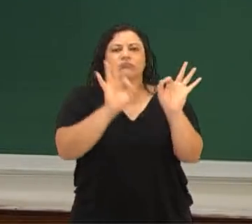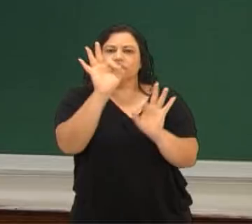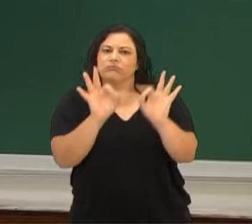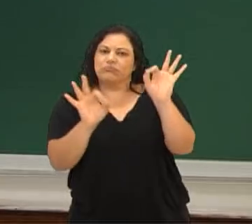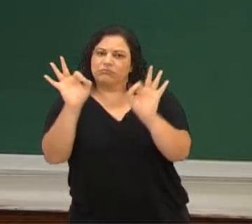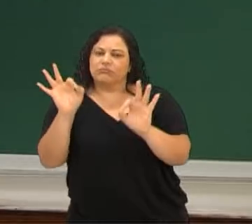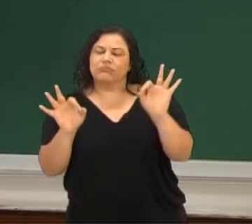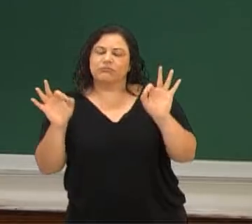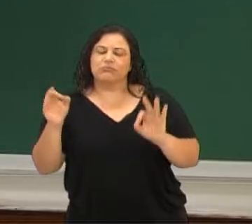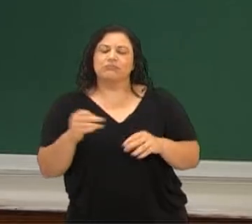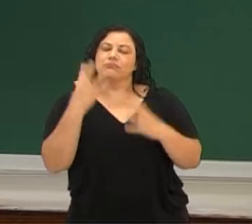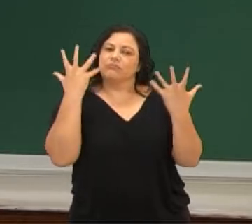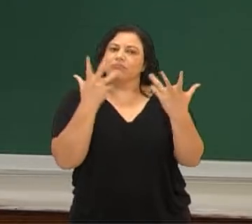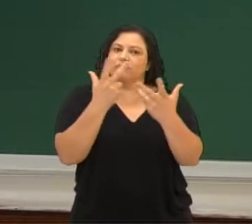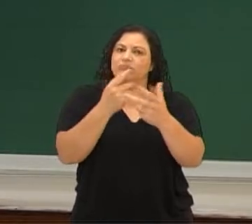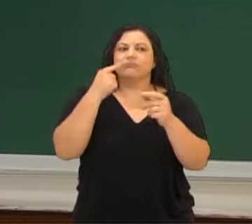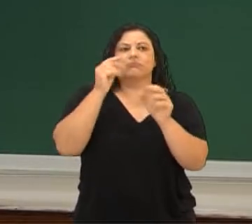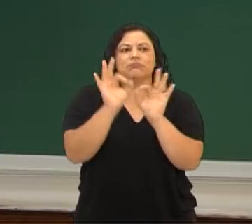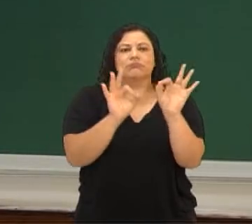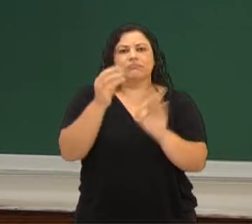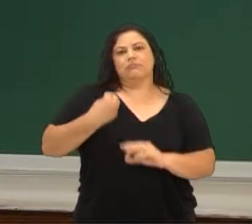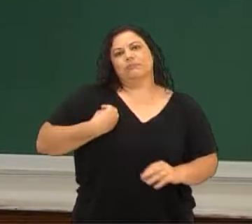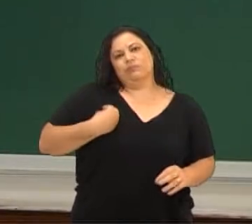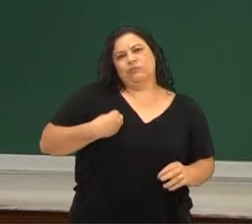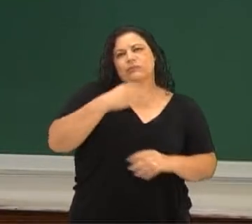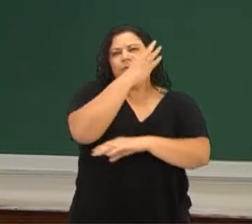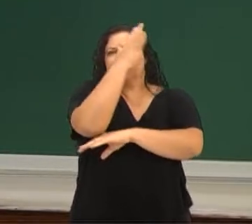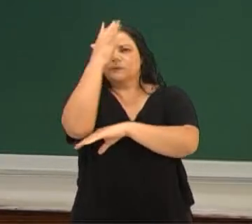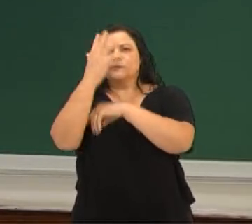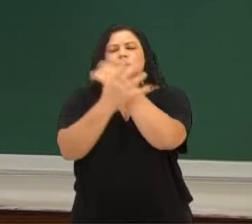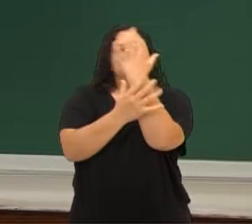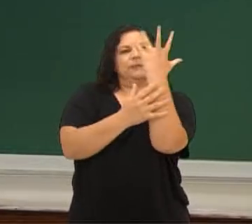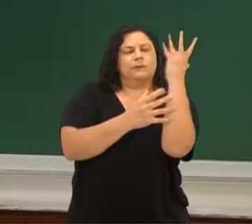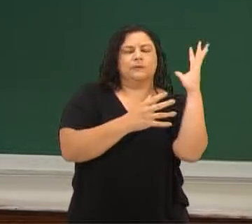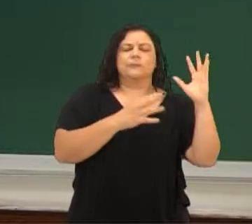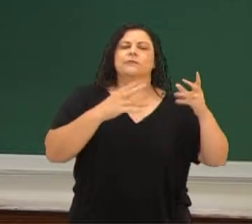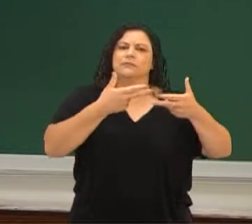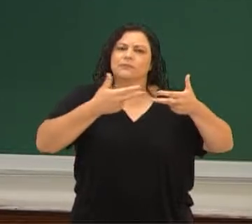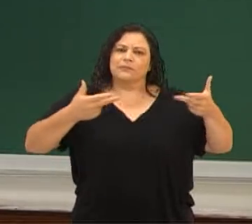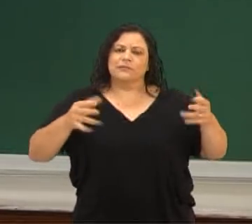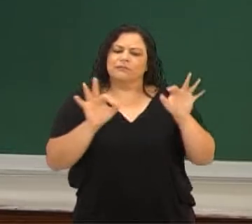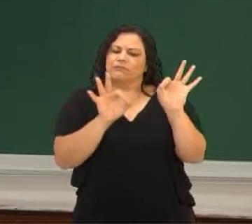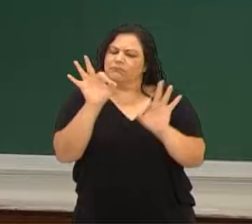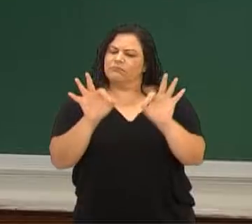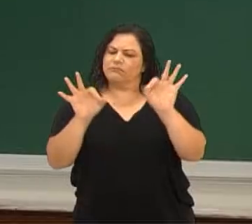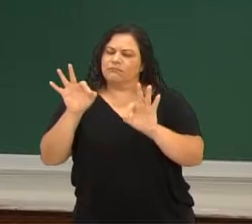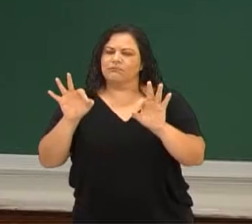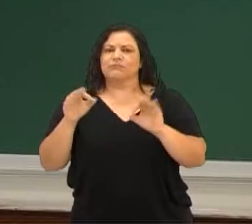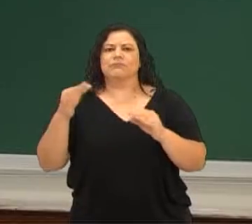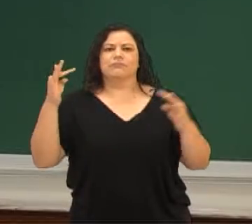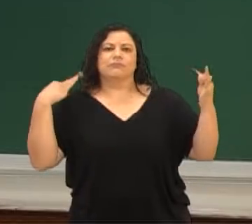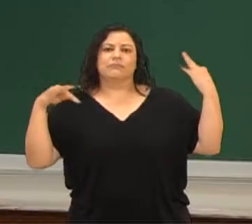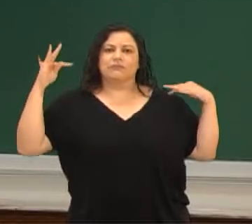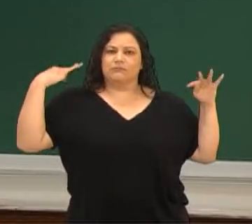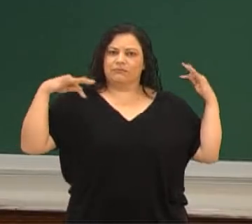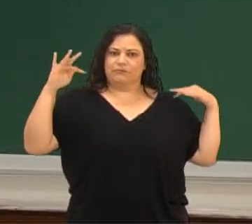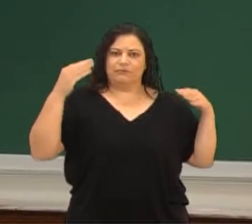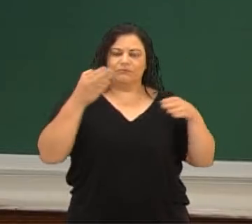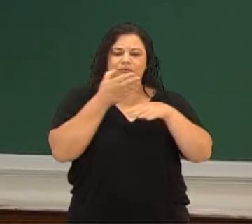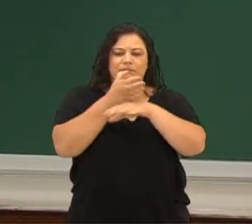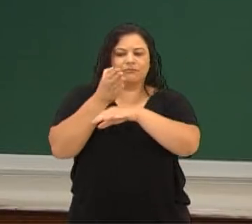cidade com presença de áreas naturais, uma cidade extremamente organizada. Atrai muitos turistas também,